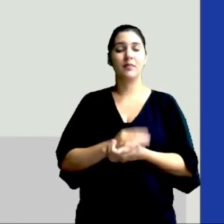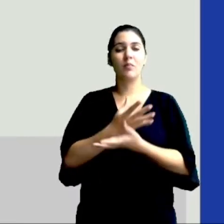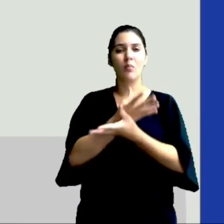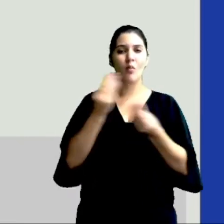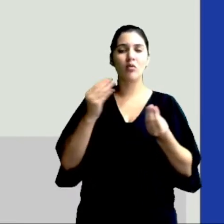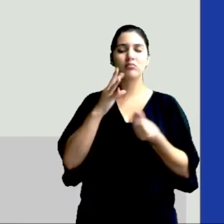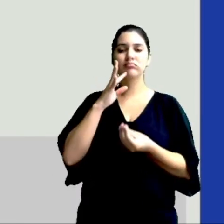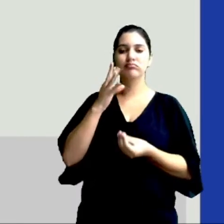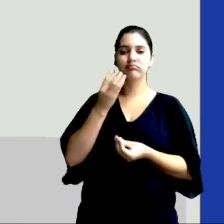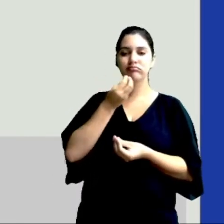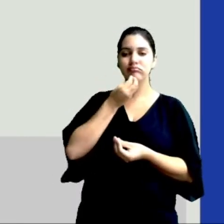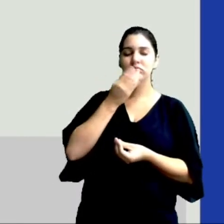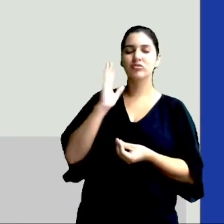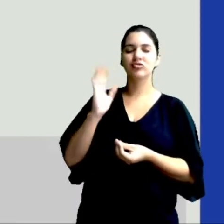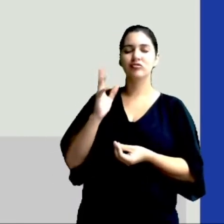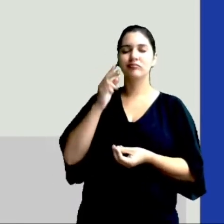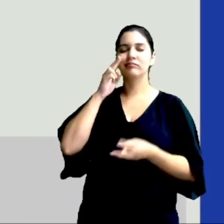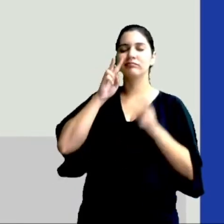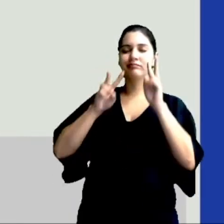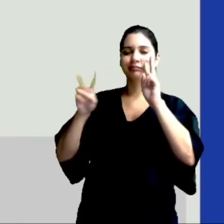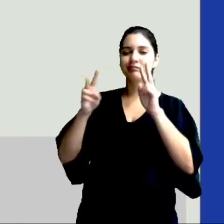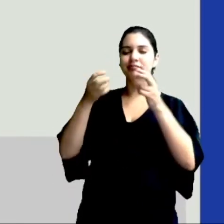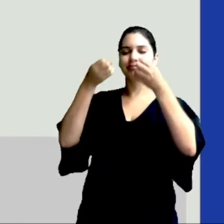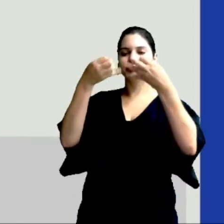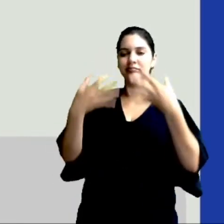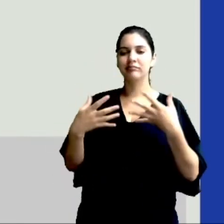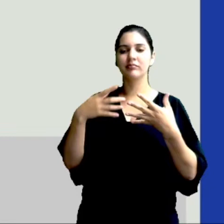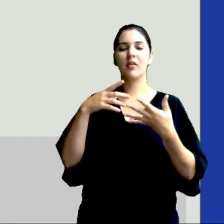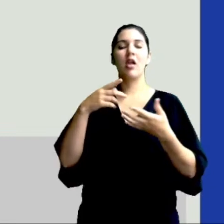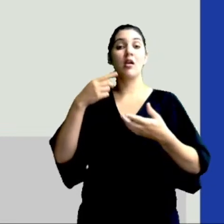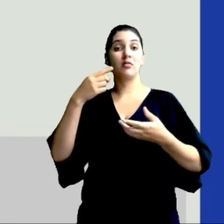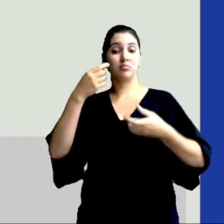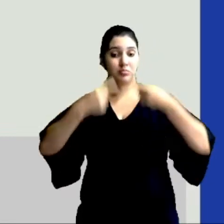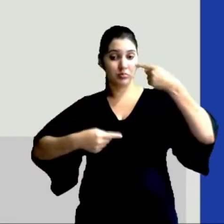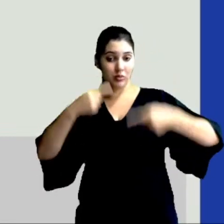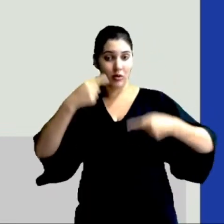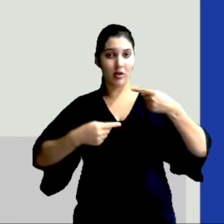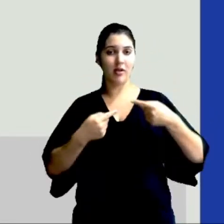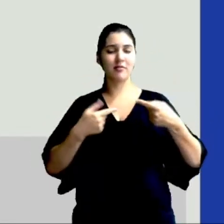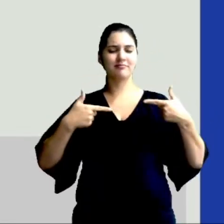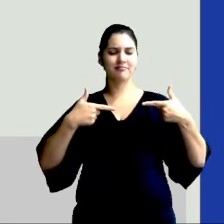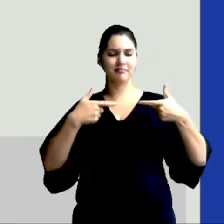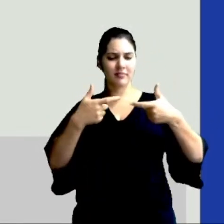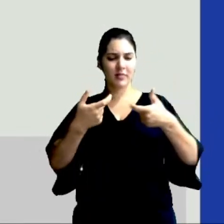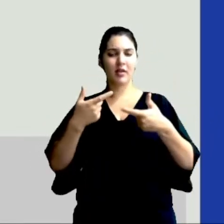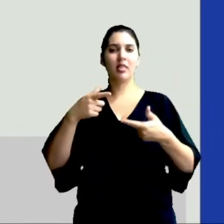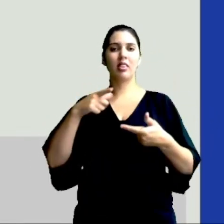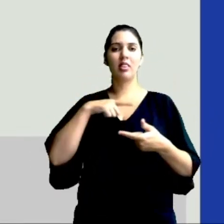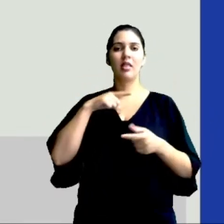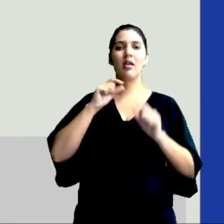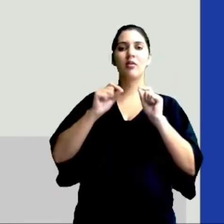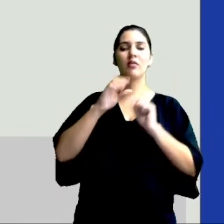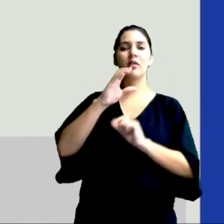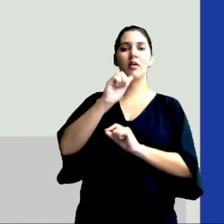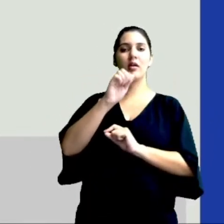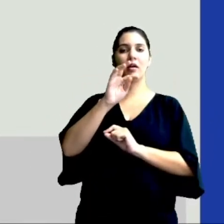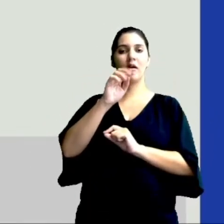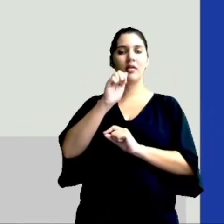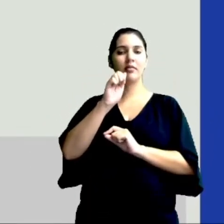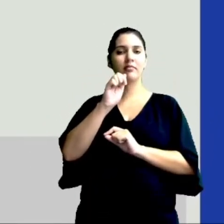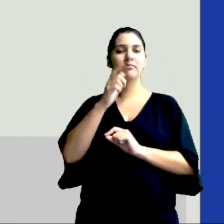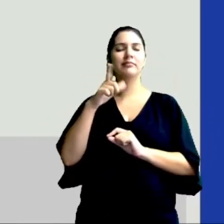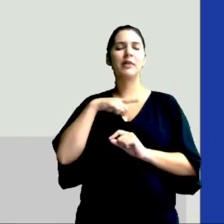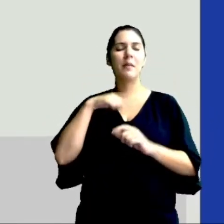bastante conhecimento, vocês já ouviram falar, né, de questões de crises políticas, de guerras. Tem o Catar, não é, que vai ser sede de Copa,